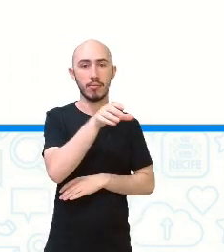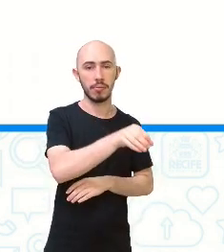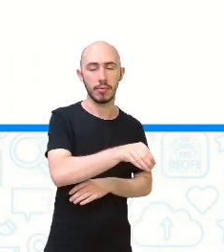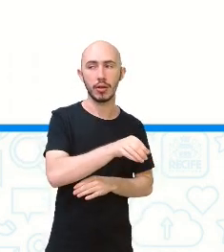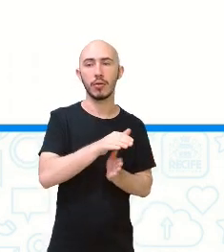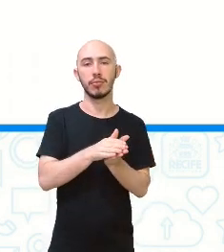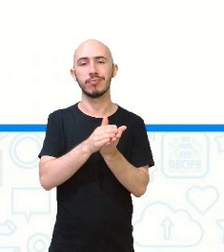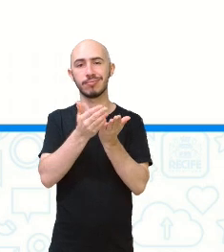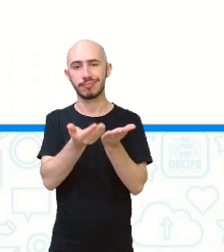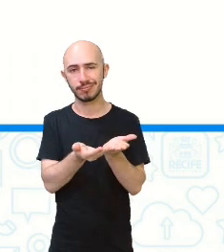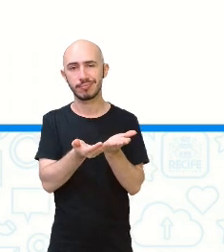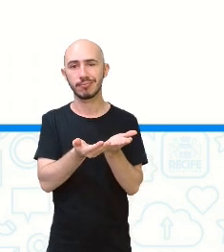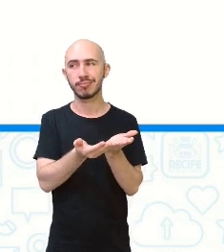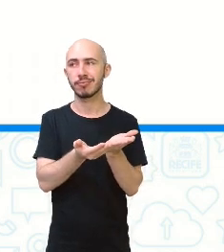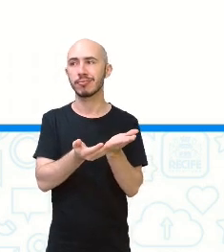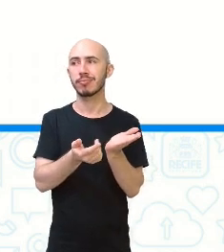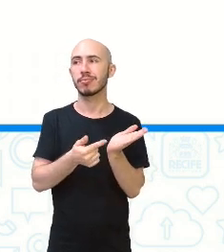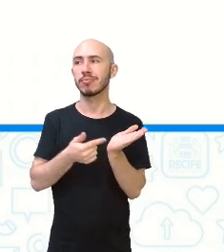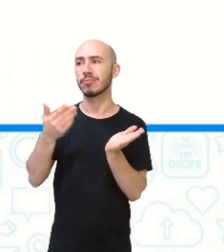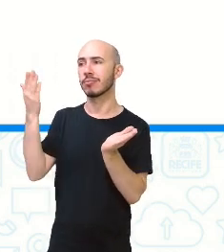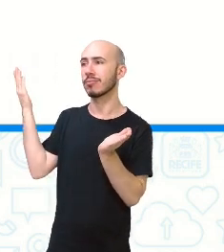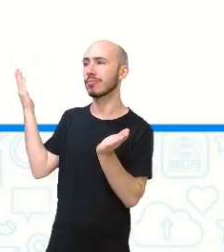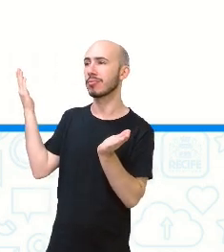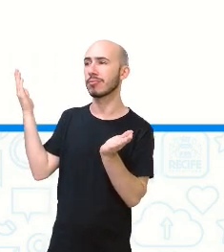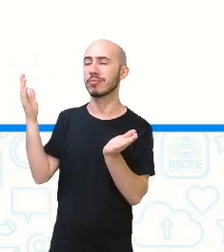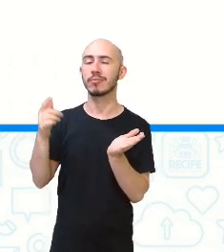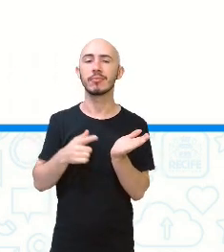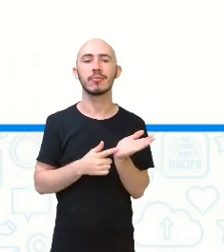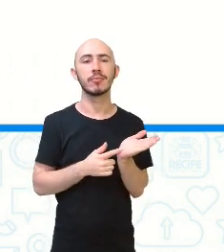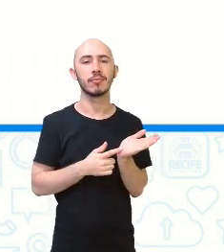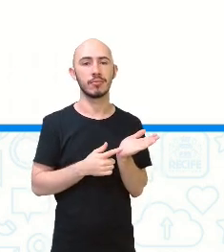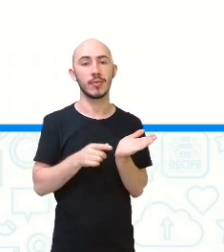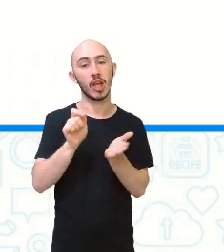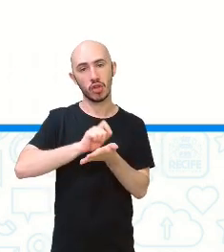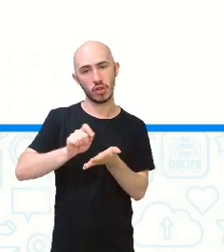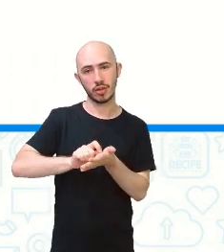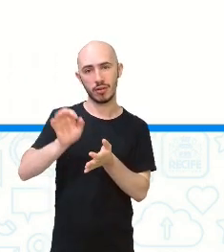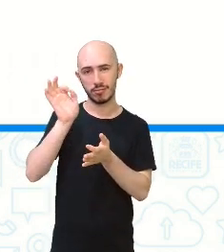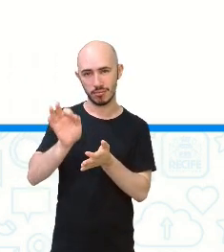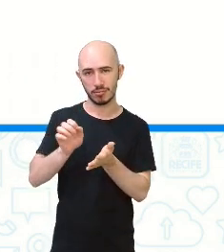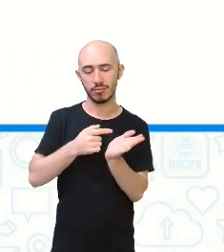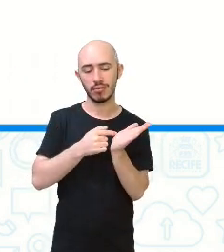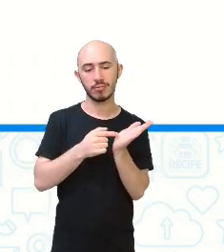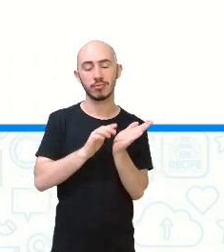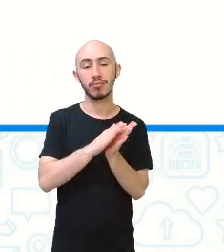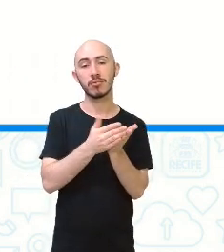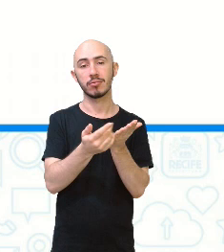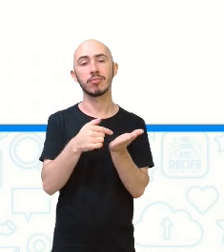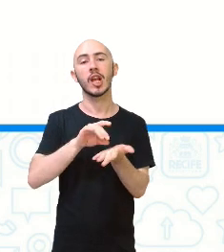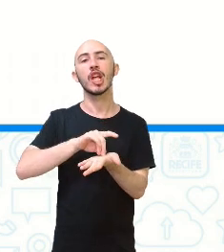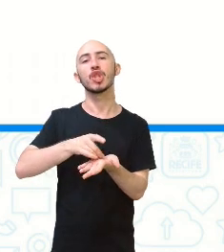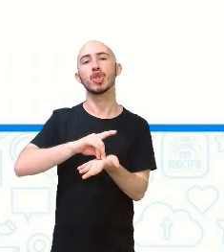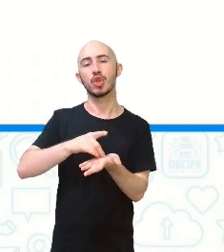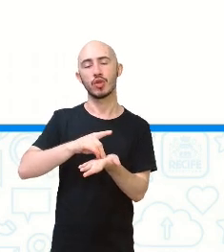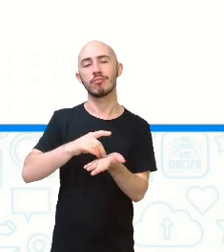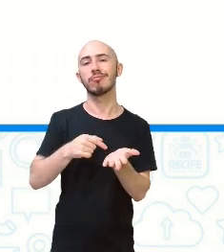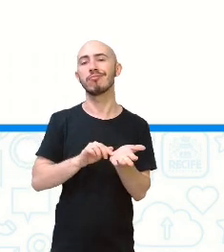está acentuado da forma correta, né, no A. Ele olhou o livrinho chamado dicionário e